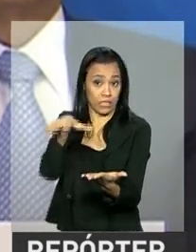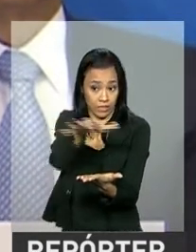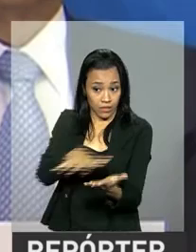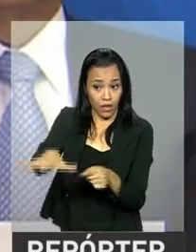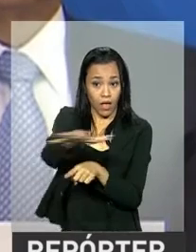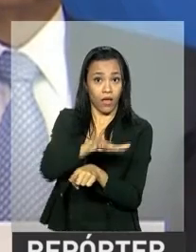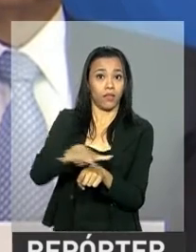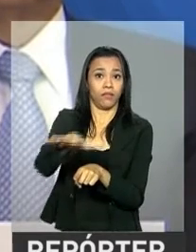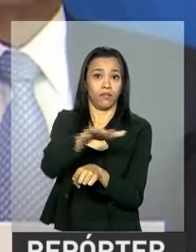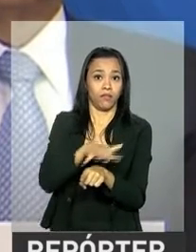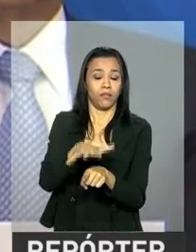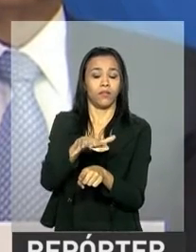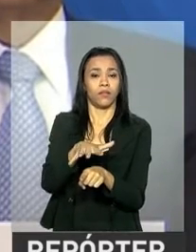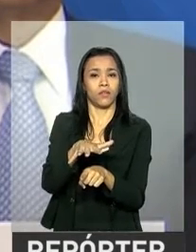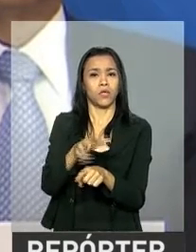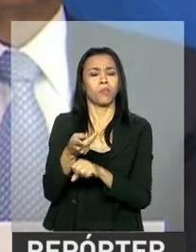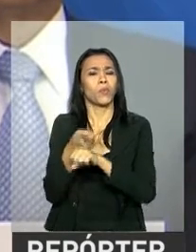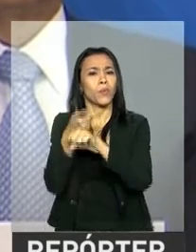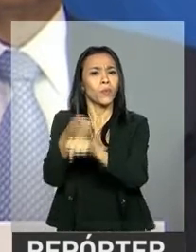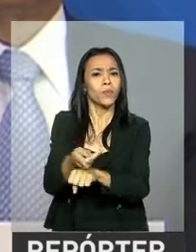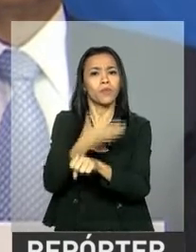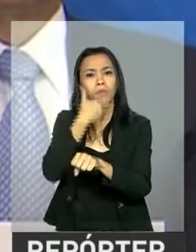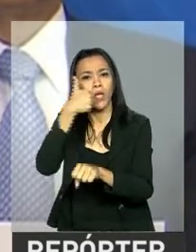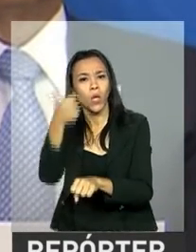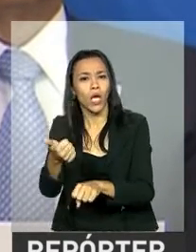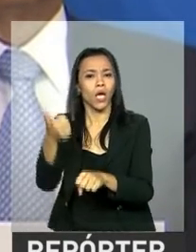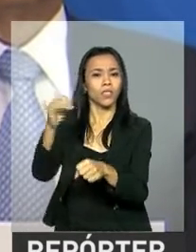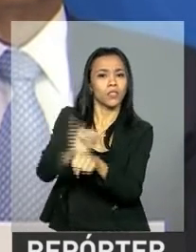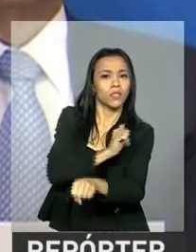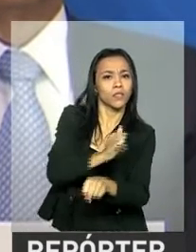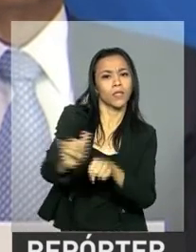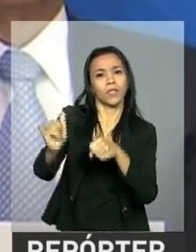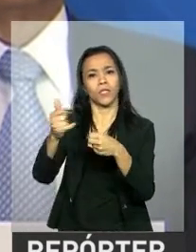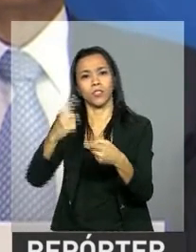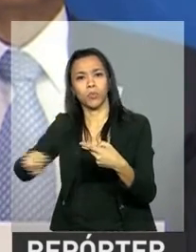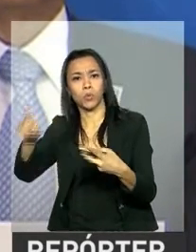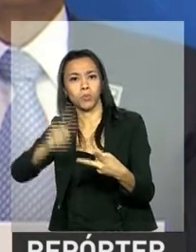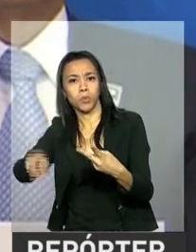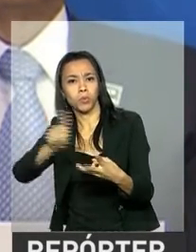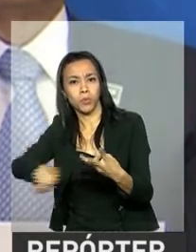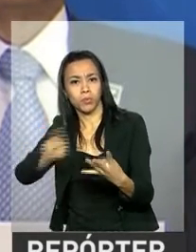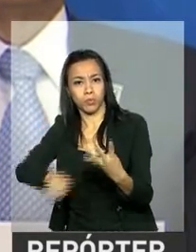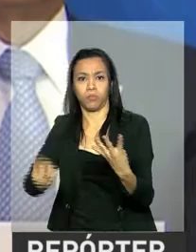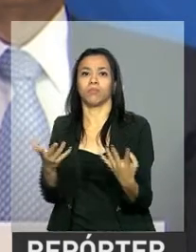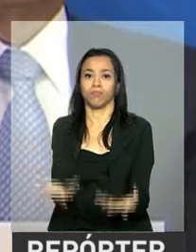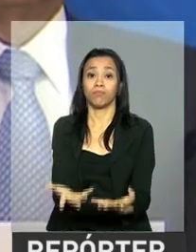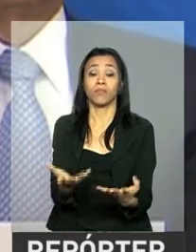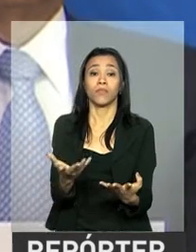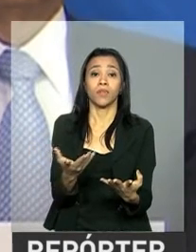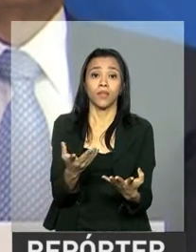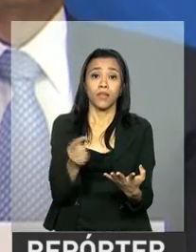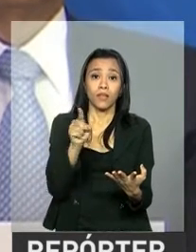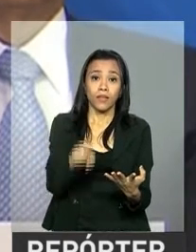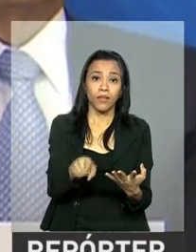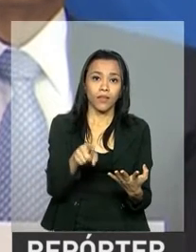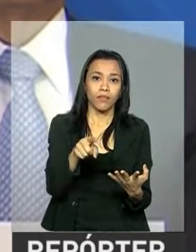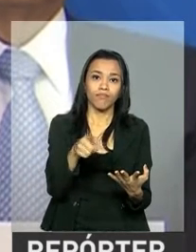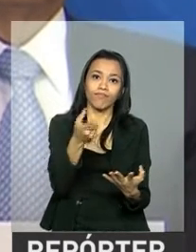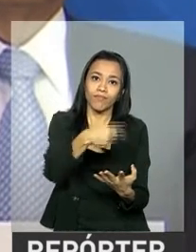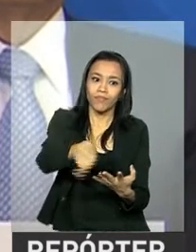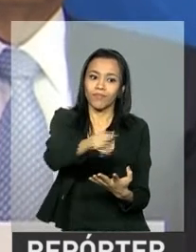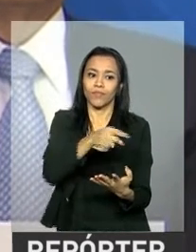procurando ainda melhorar mais ainda as suas realizações de seu potencial passar junto com o capital privado